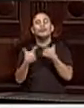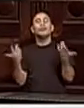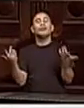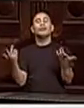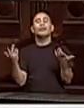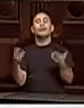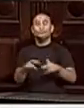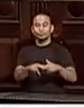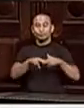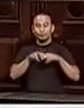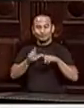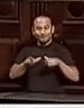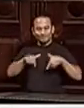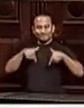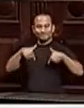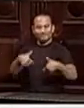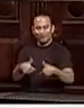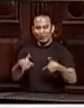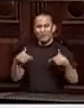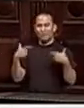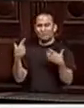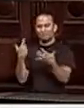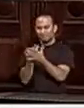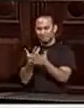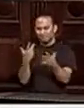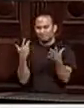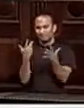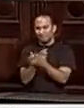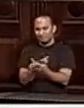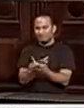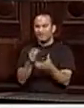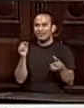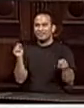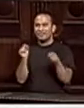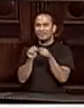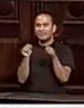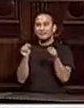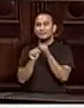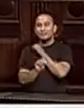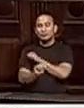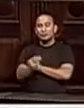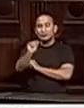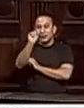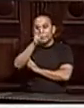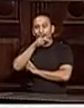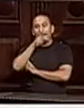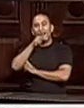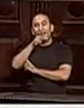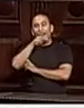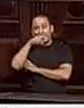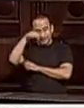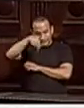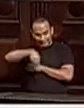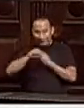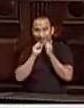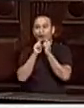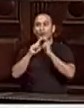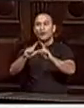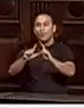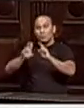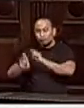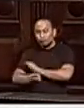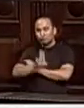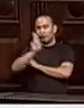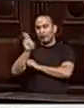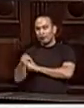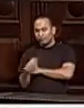conta dessa prática da propinagem que fazia com que parlamentares desta casa,